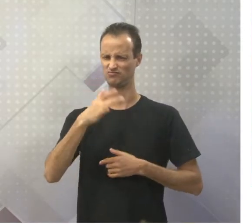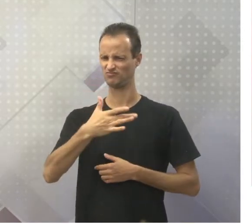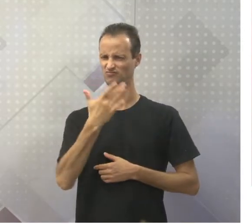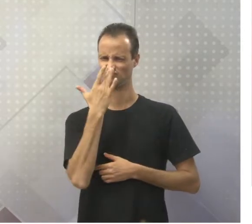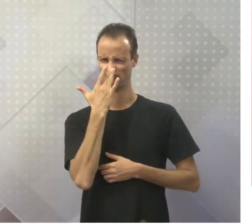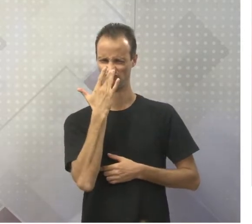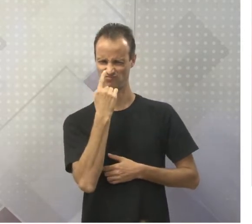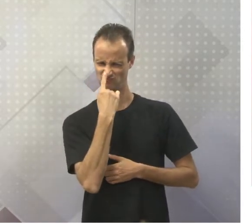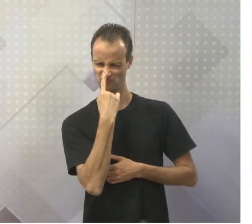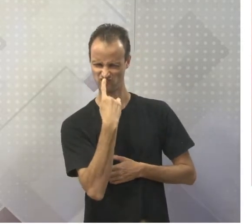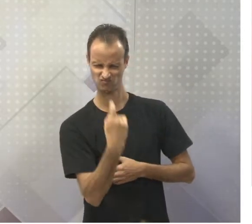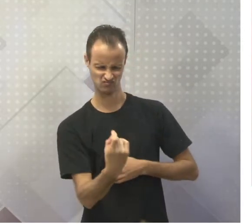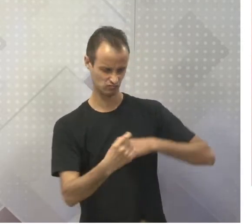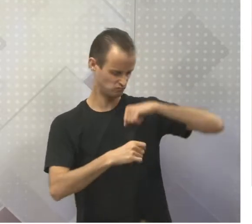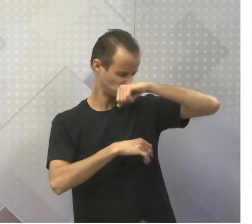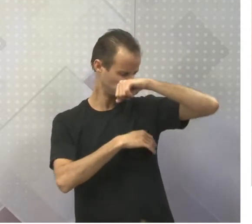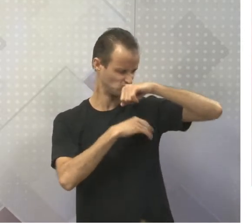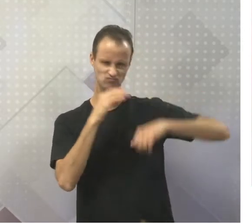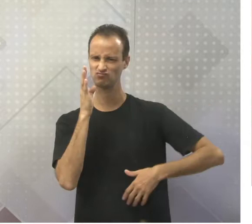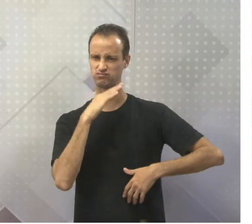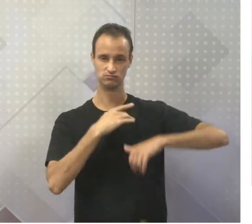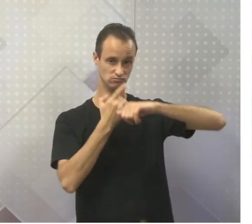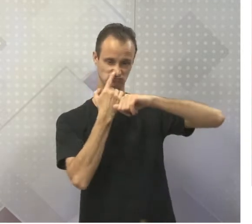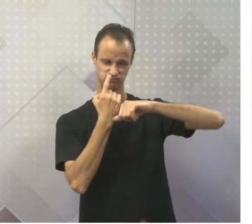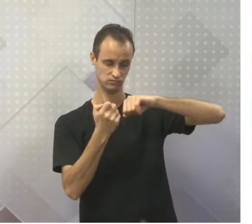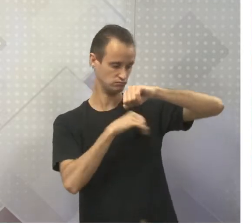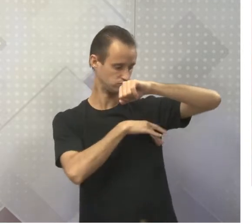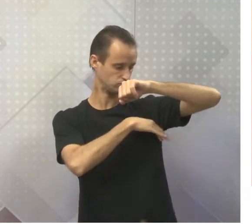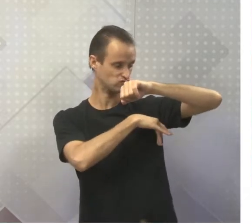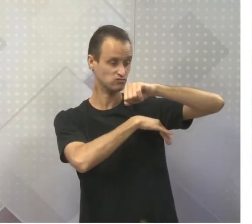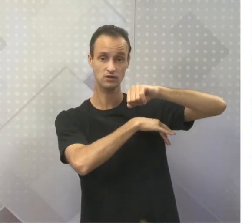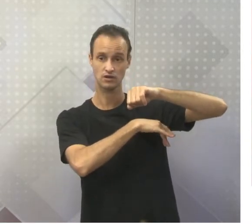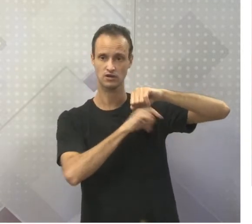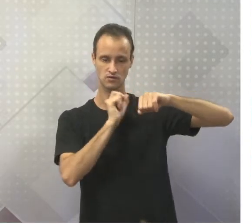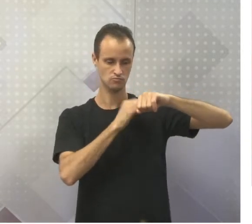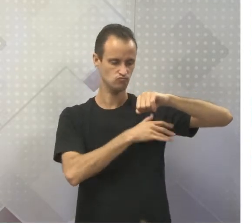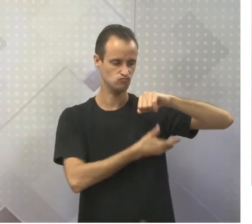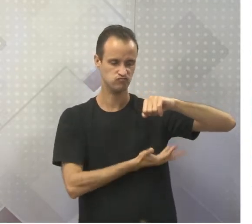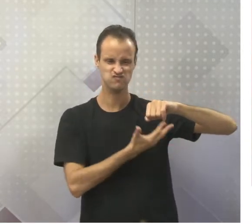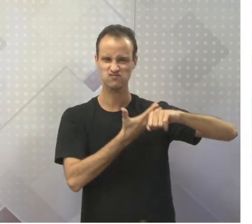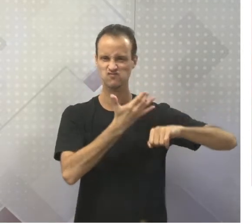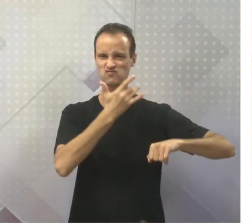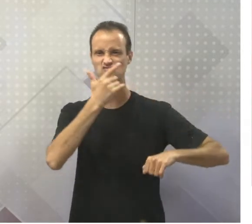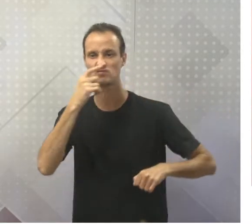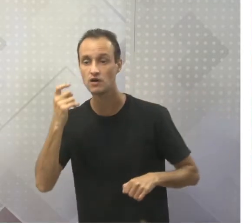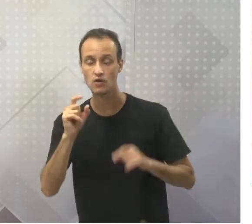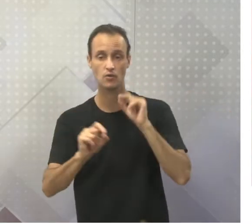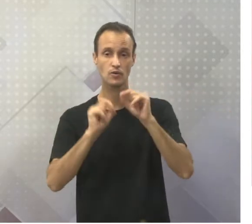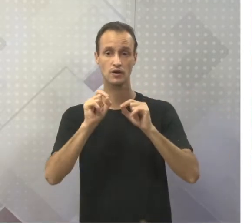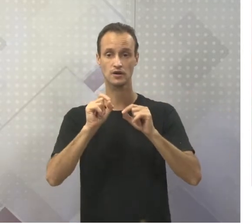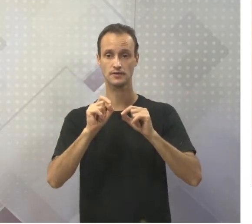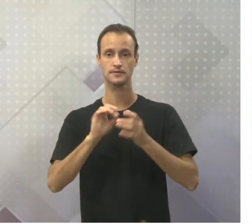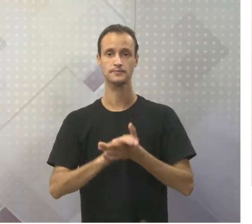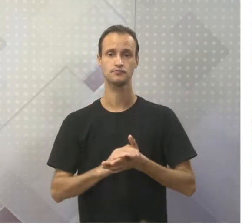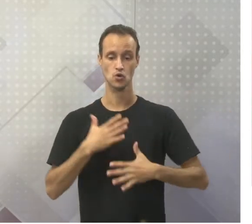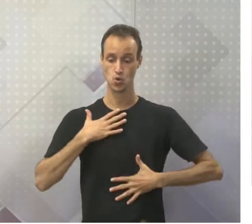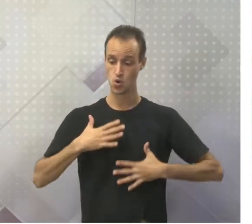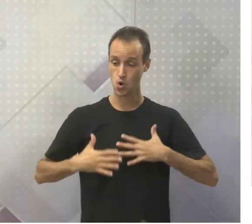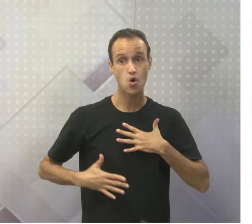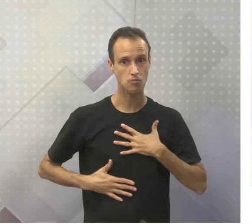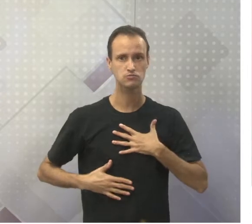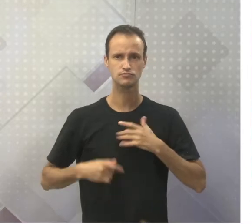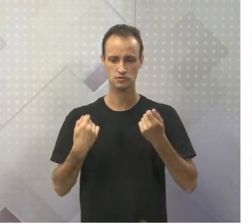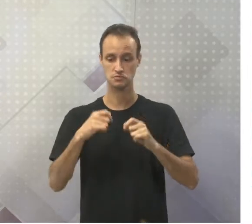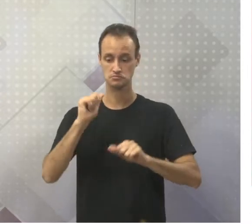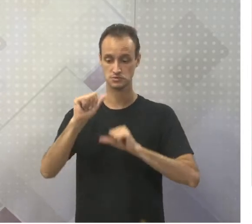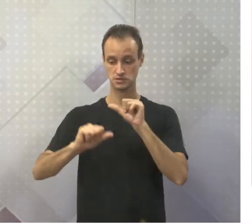suvaqueira. Aquilo é ação bacteriana, gente. Aquilo é porque o adolescente, além dele estar produzindo muito, a higiene do